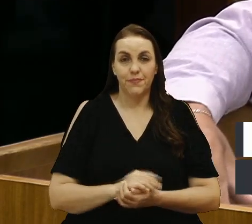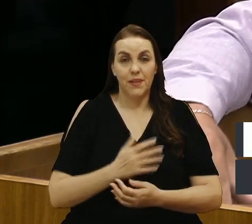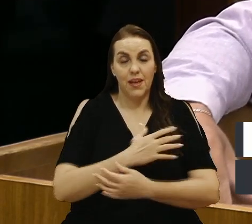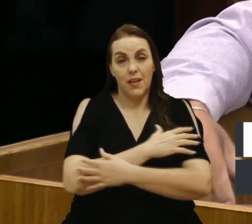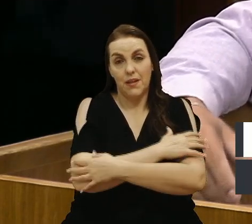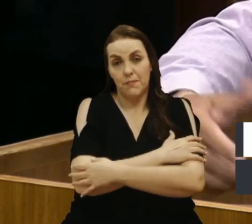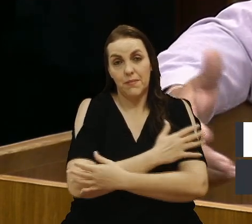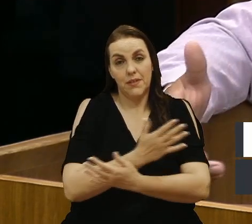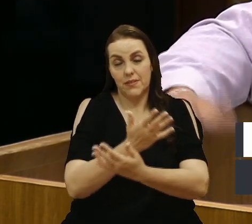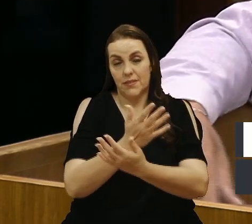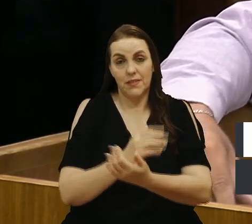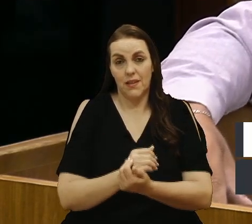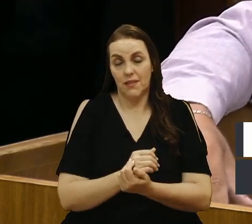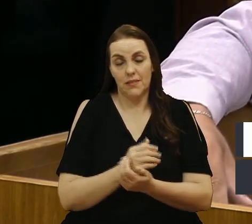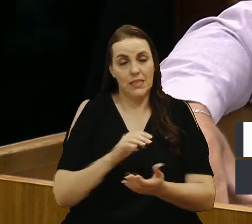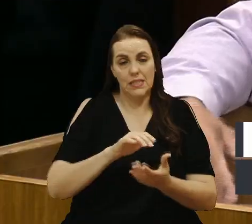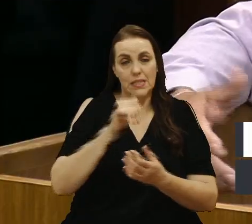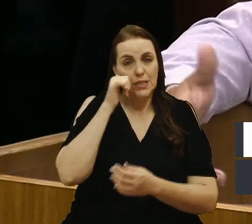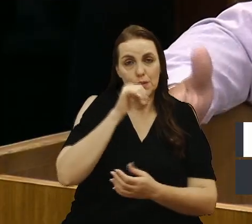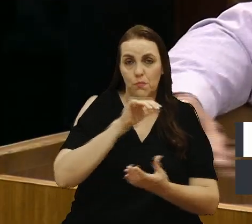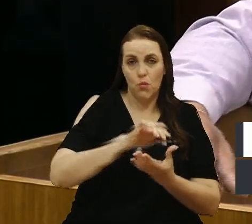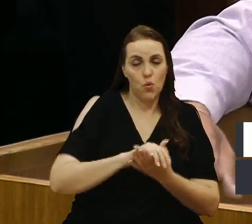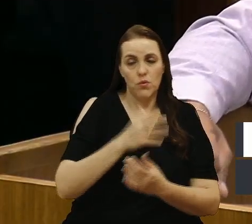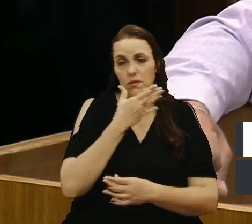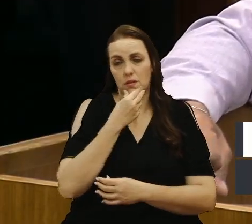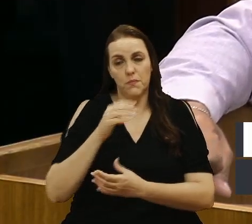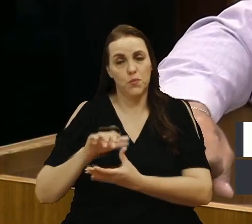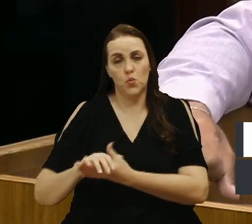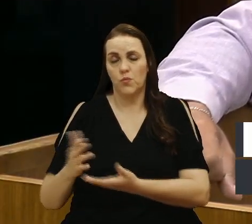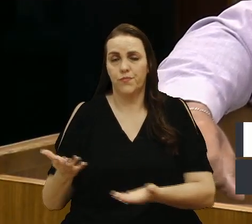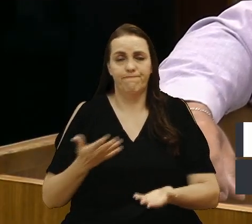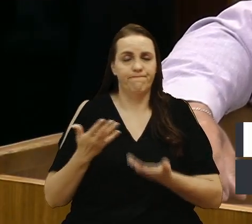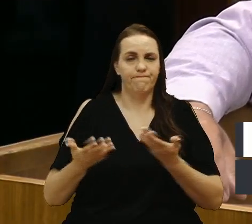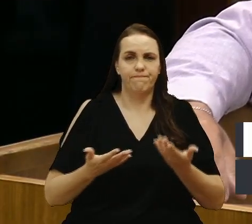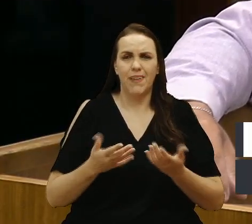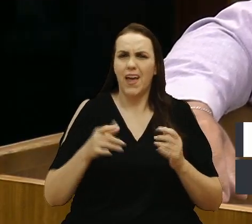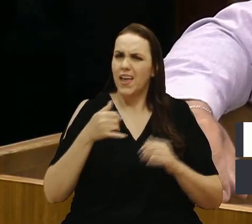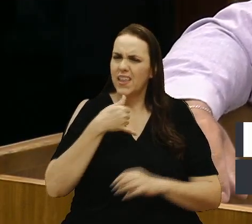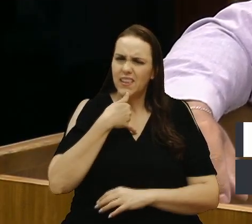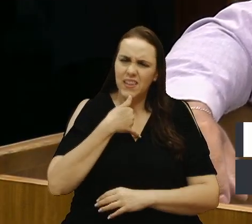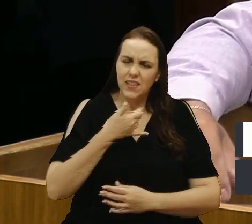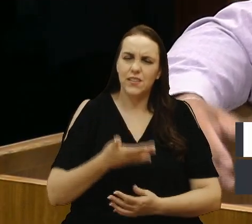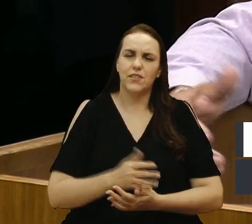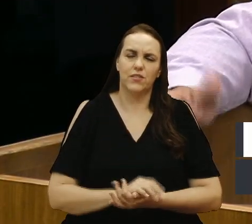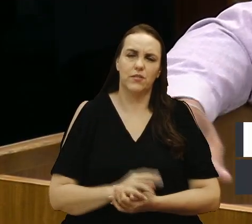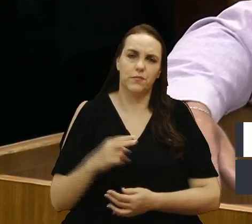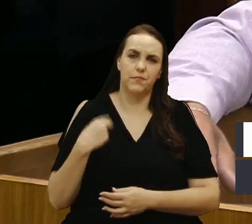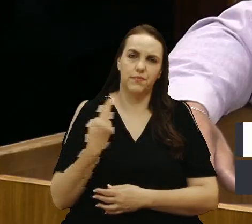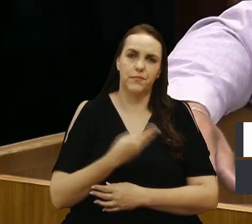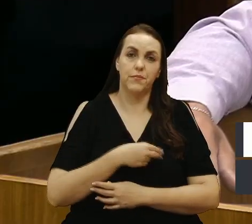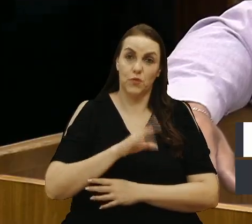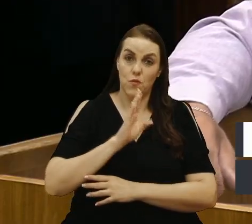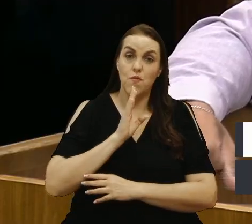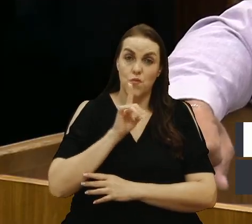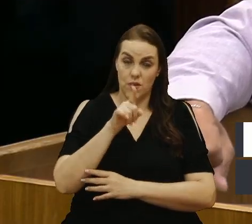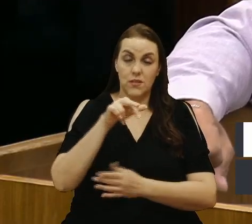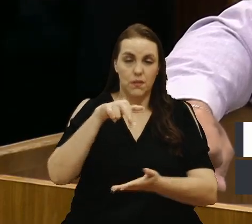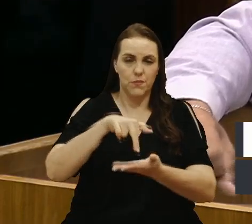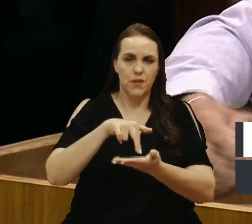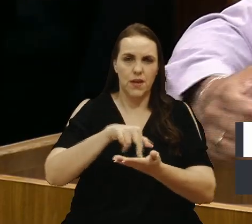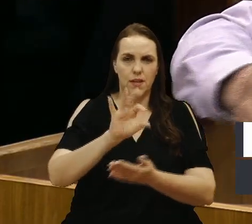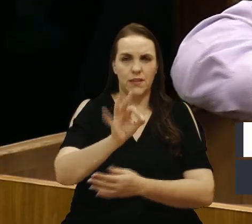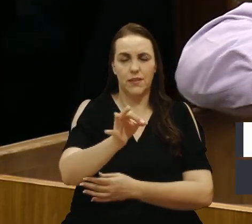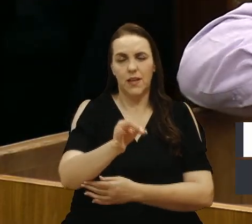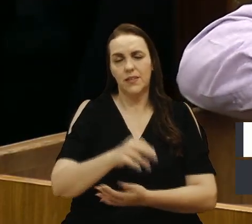abraçar sua esposa, seu esposo. Então, é muito triste para a gente que conhece essa realidade, saber